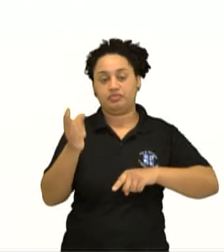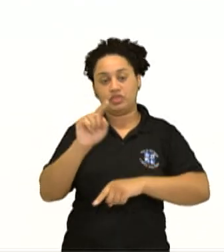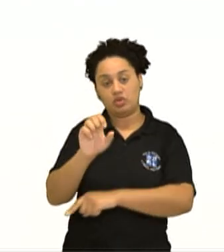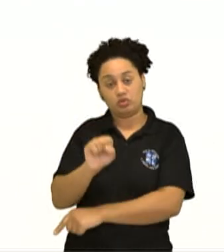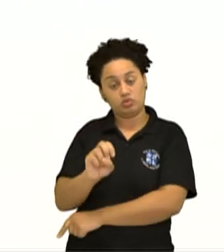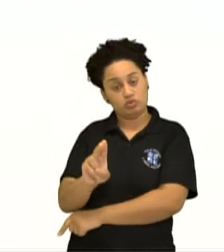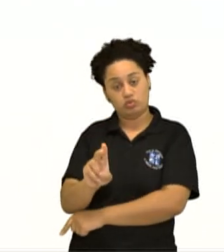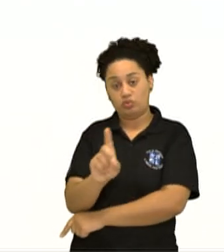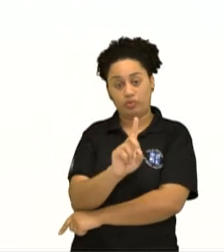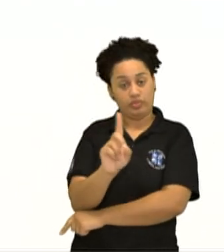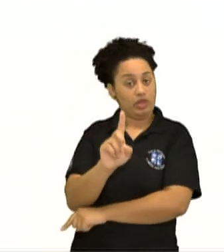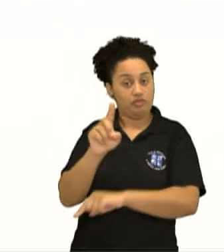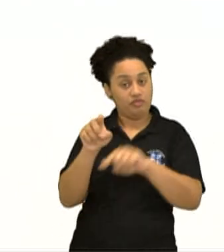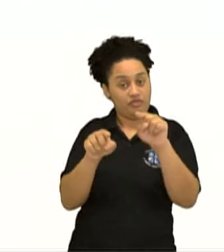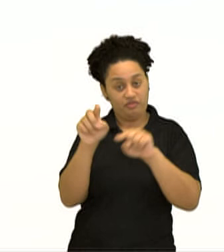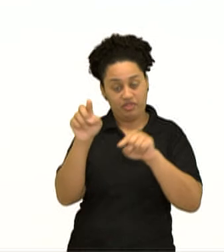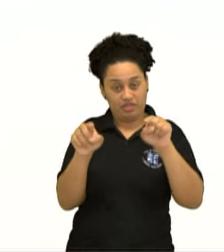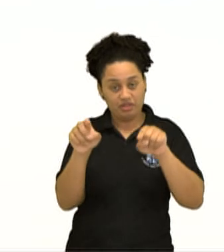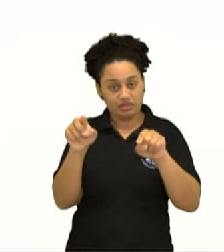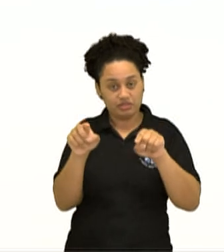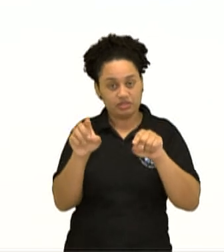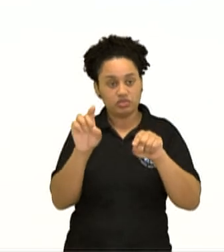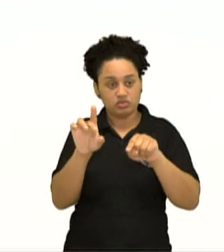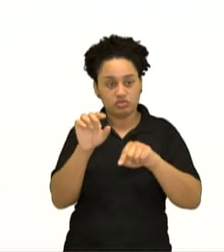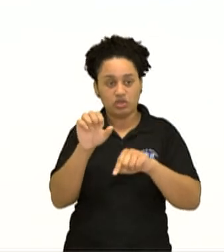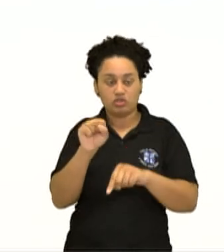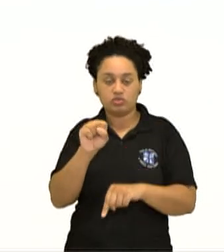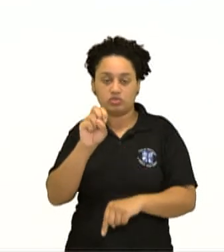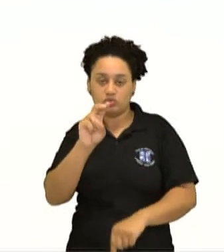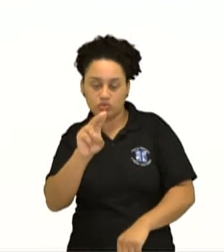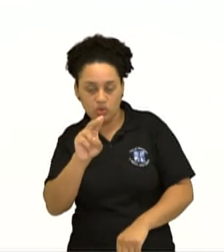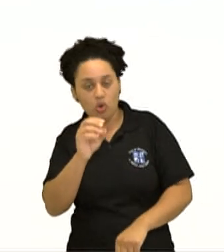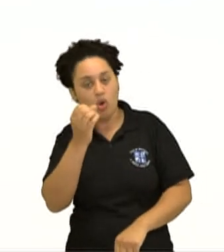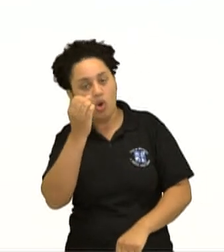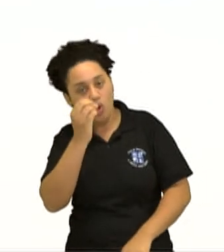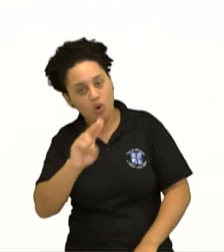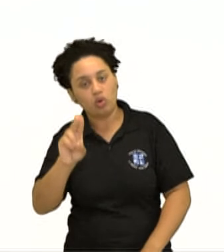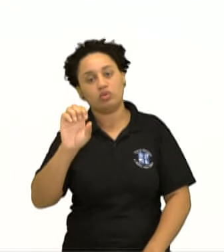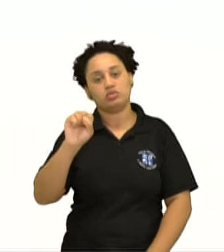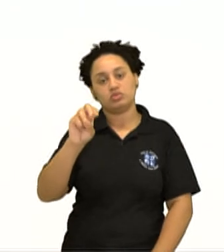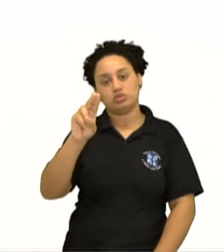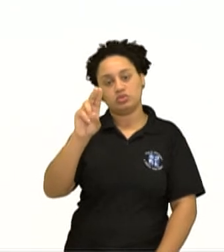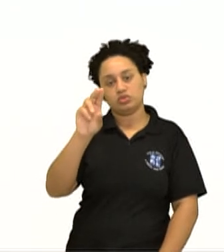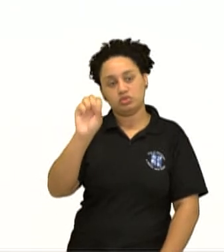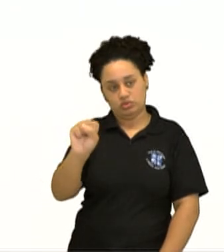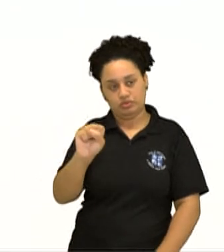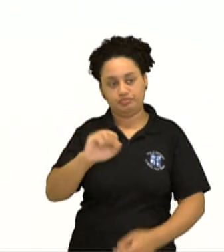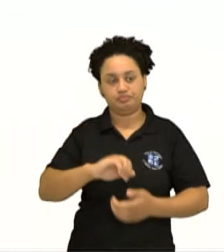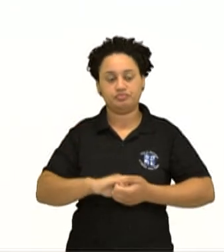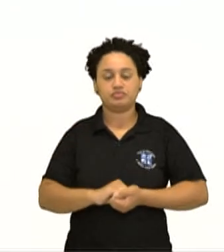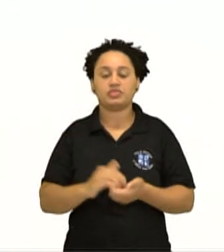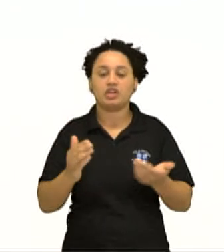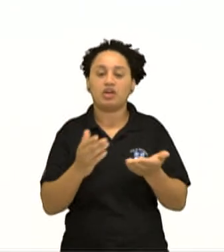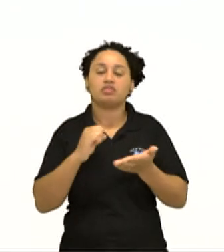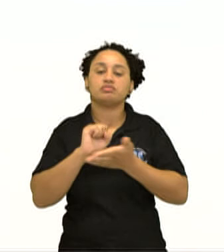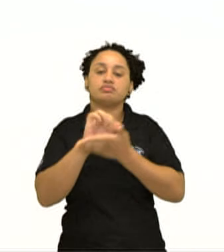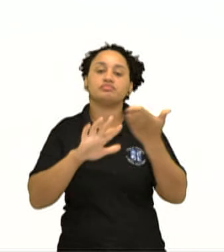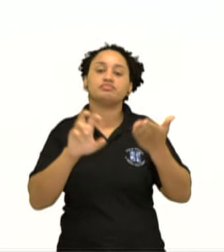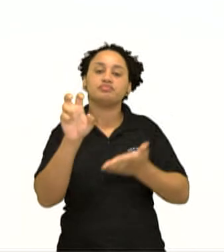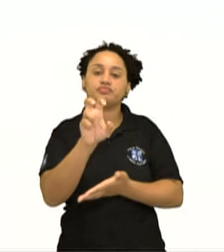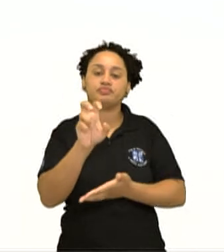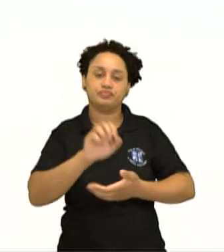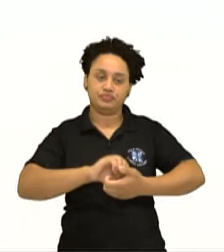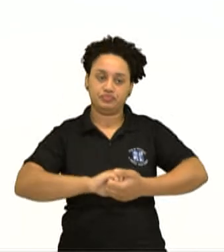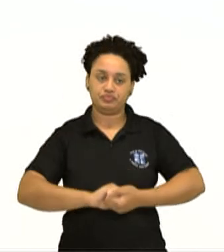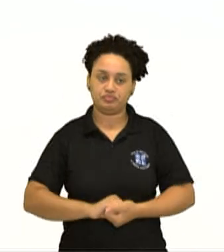não varia para o gênero feminino, somente ele passa para o plural. Actividade 5,